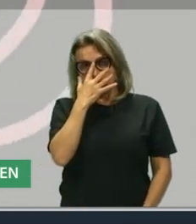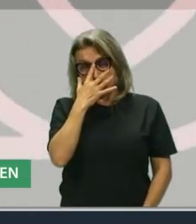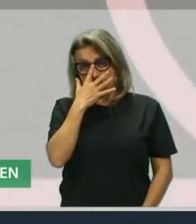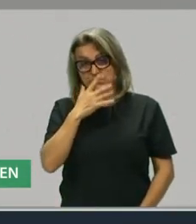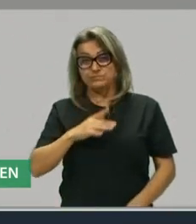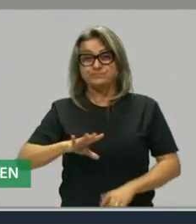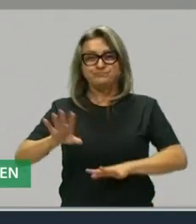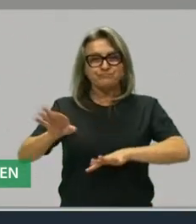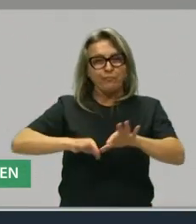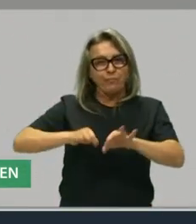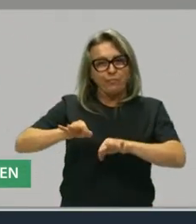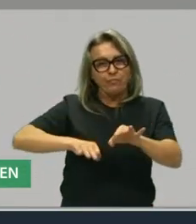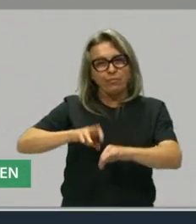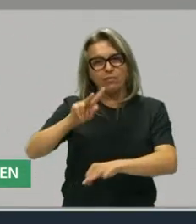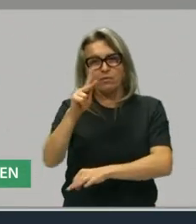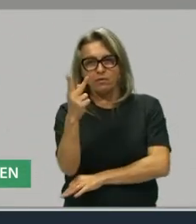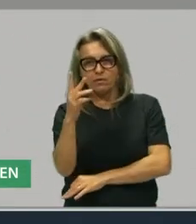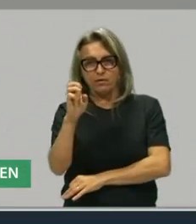hemodinâmica,